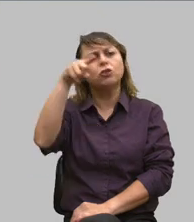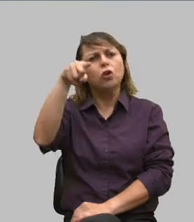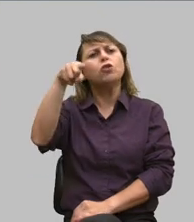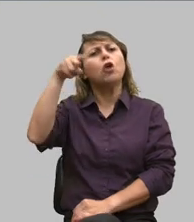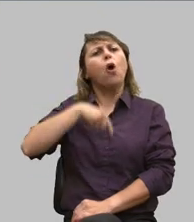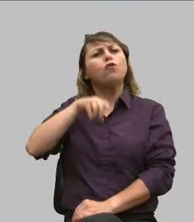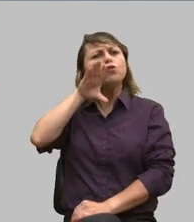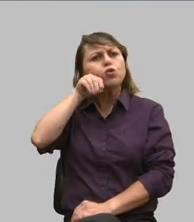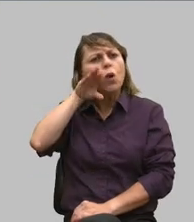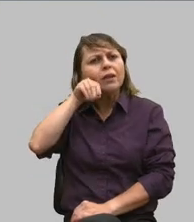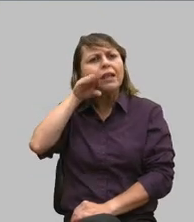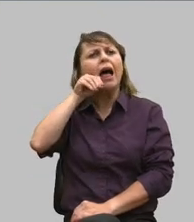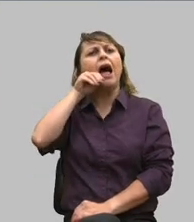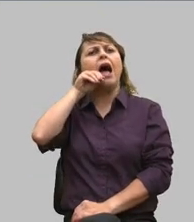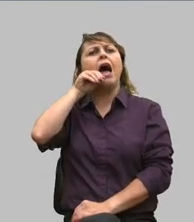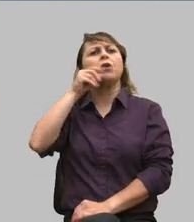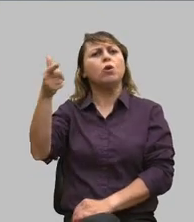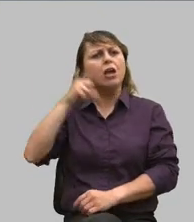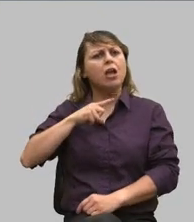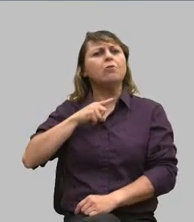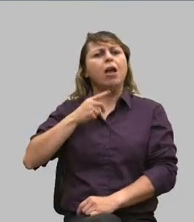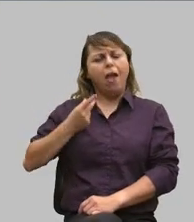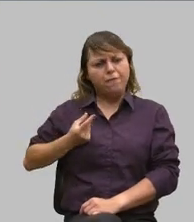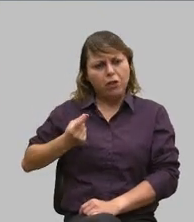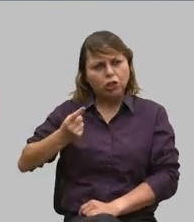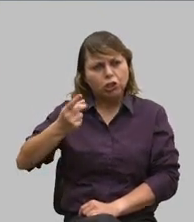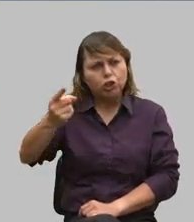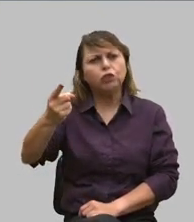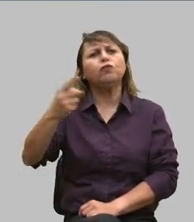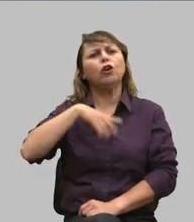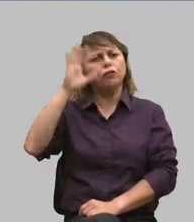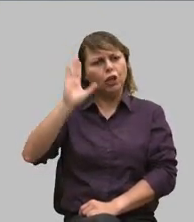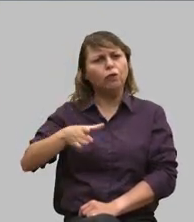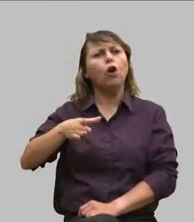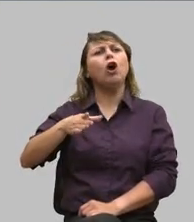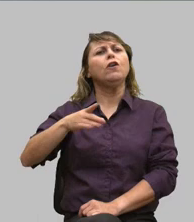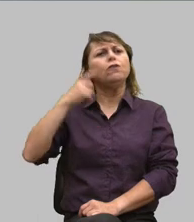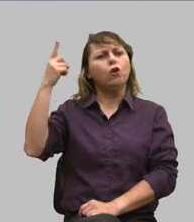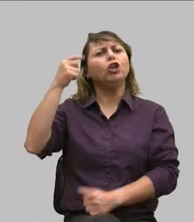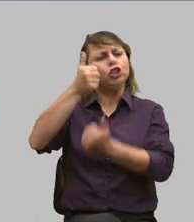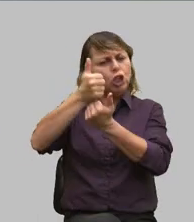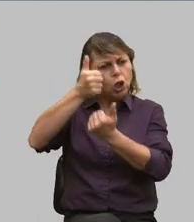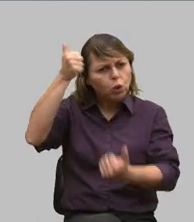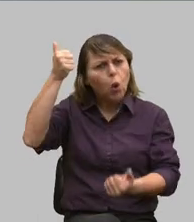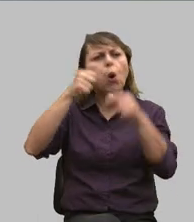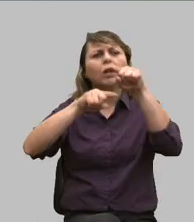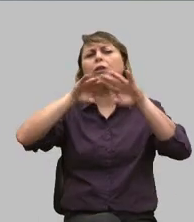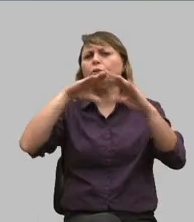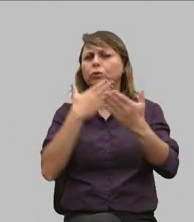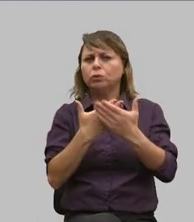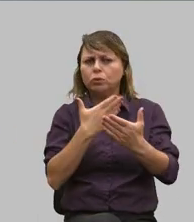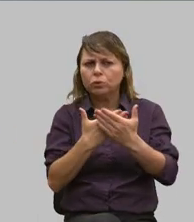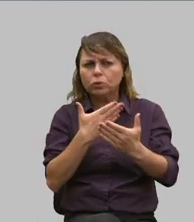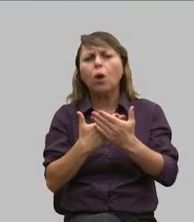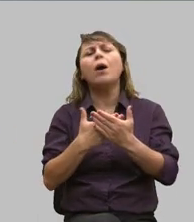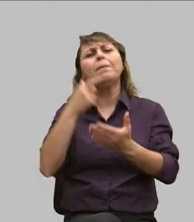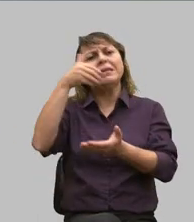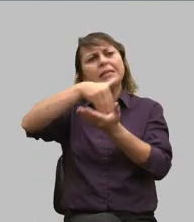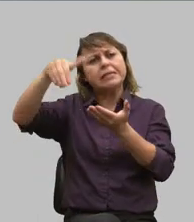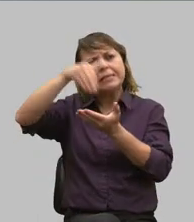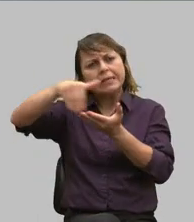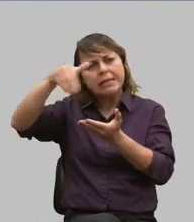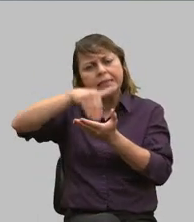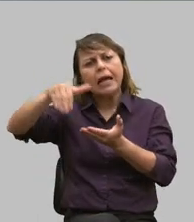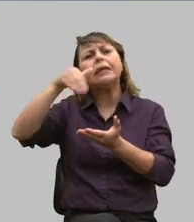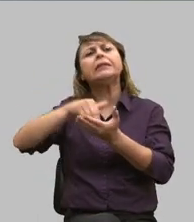efetivo concursado que foi diretor de escola que sabe das agruras das escolas para ser secretário e